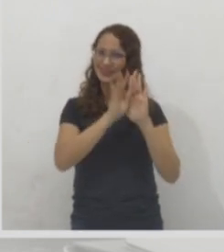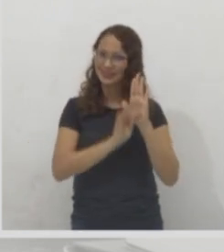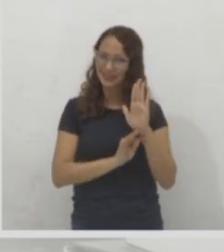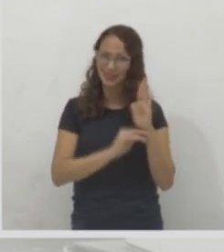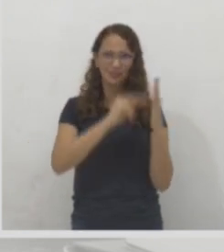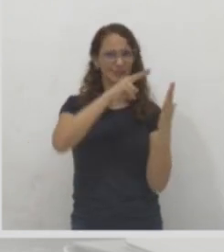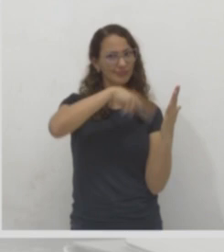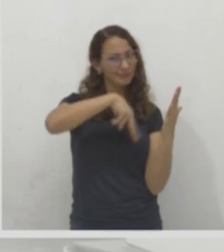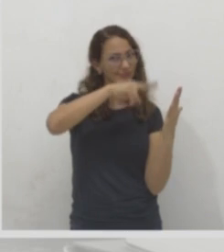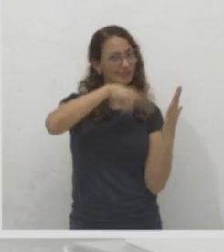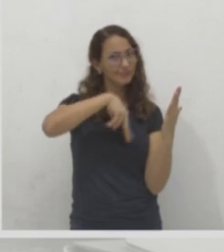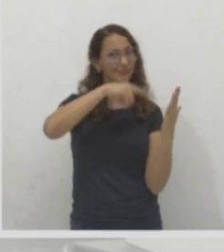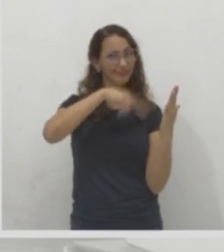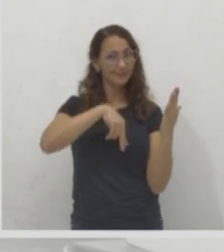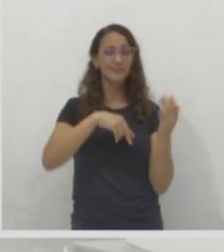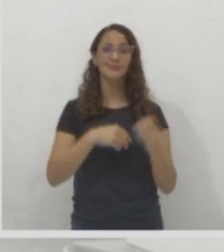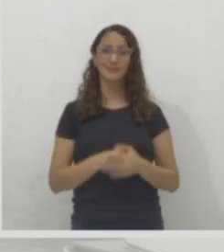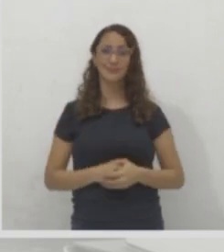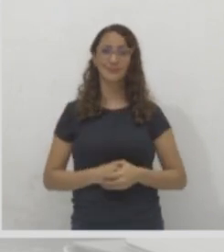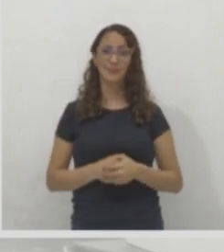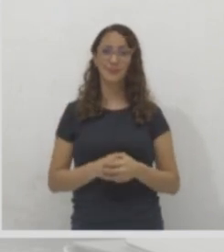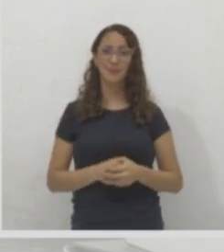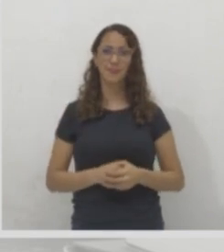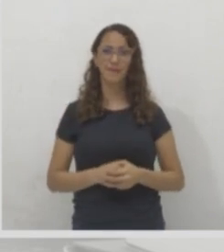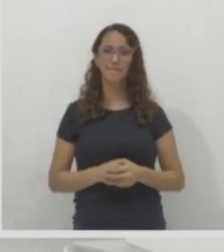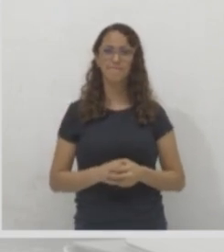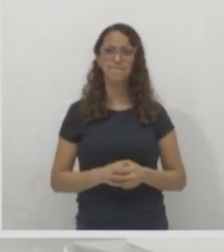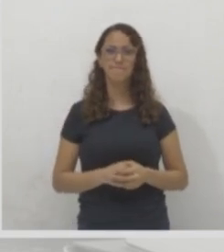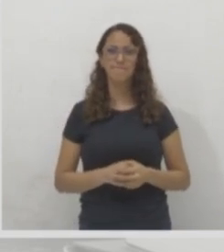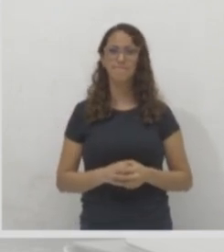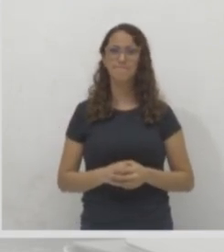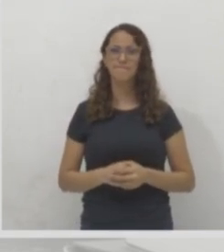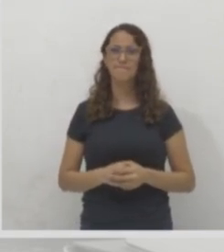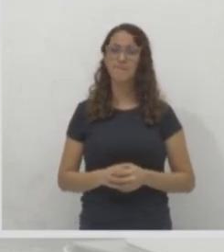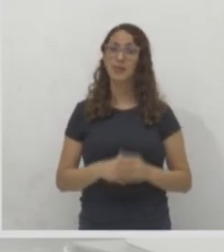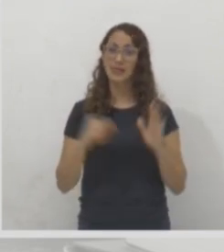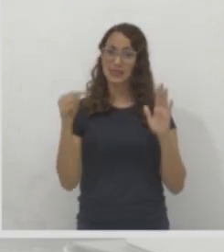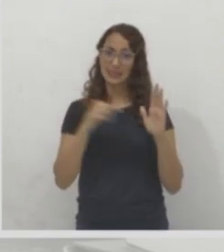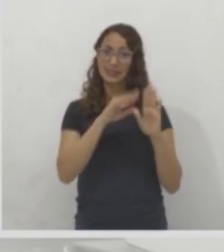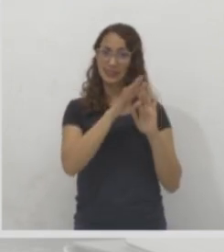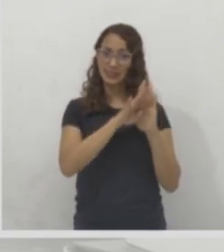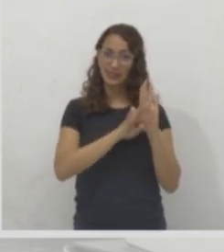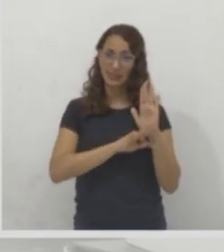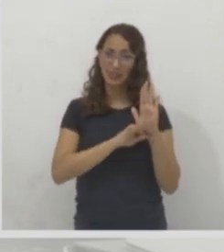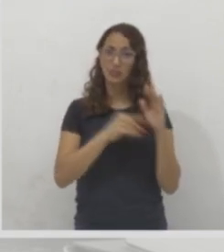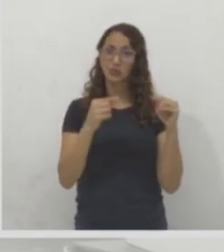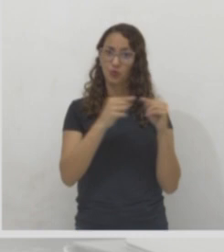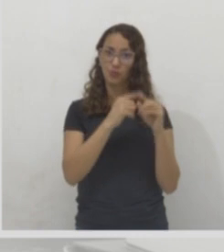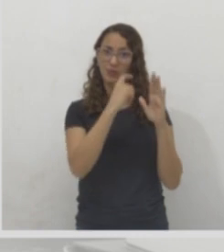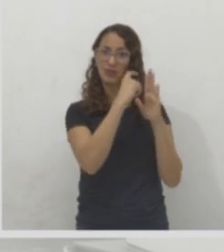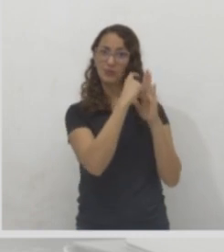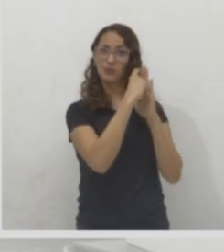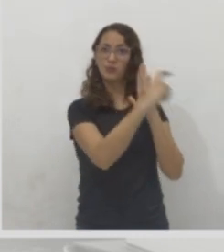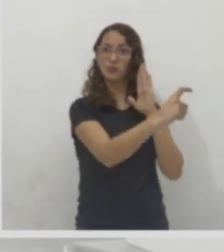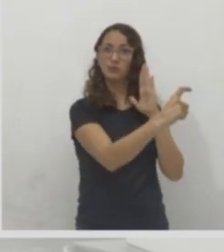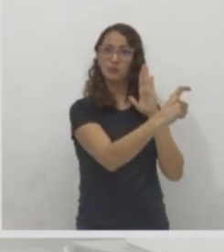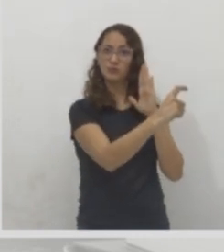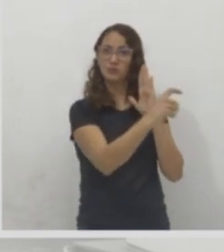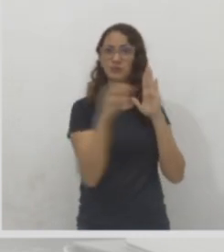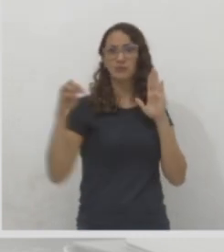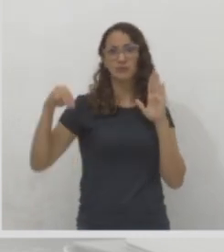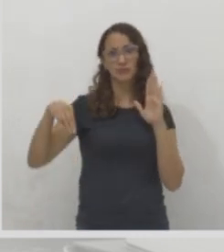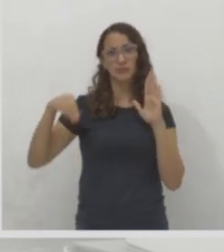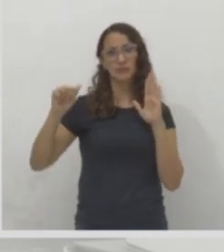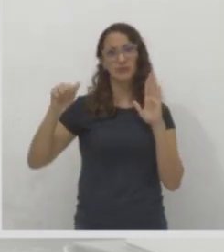texto que tem justamente esta manchete, que tem esse título,